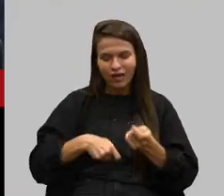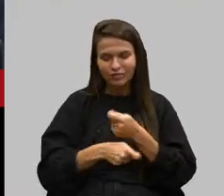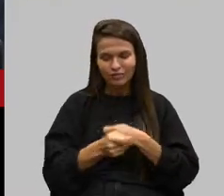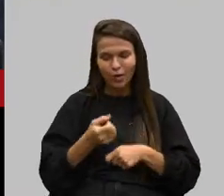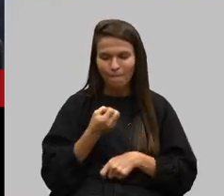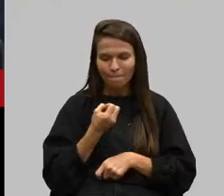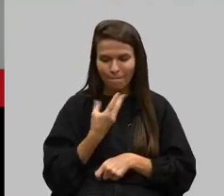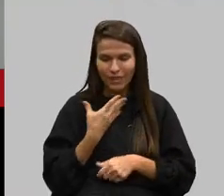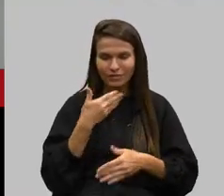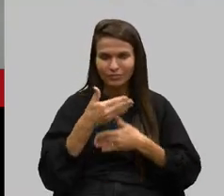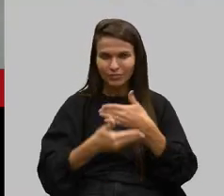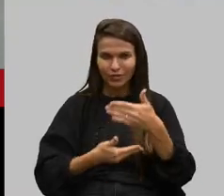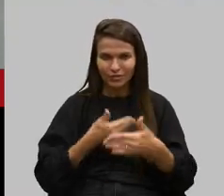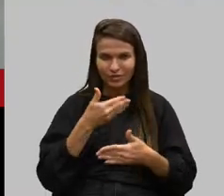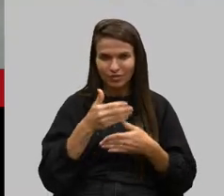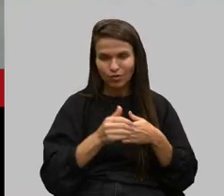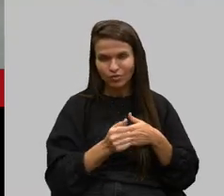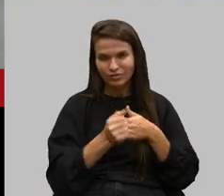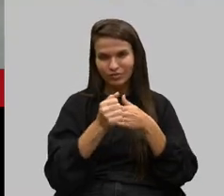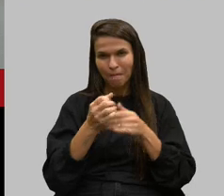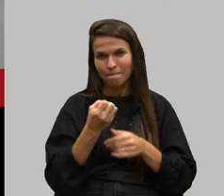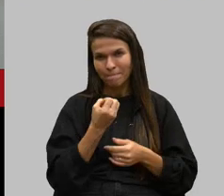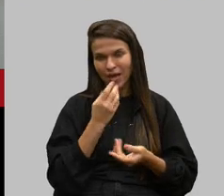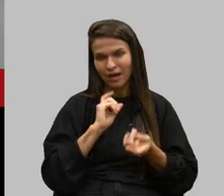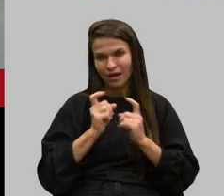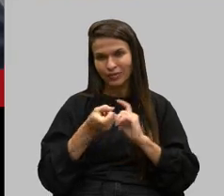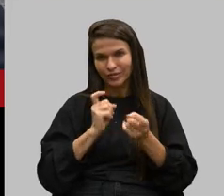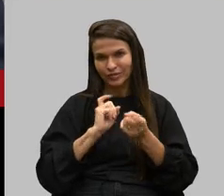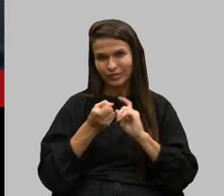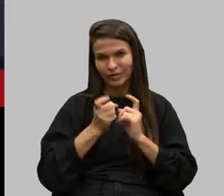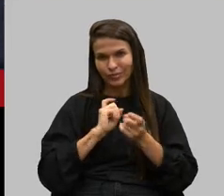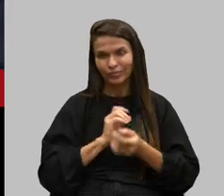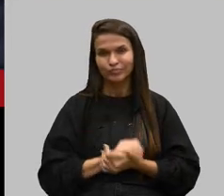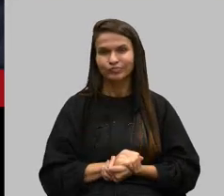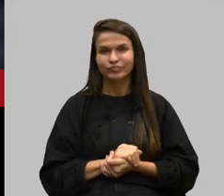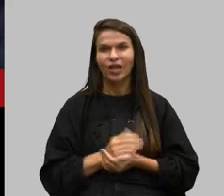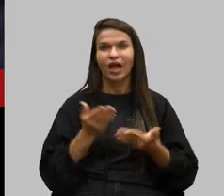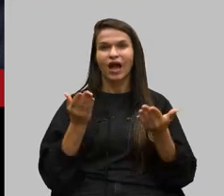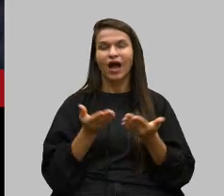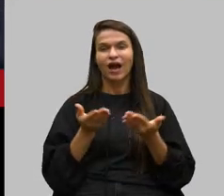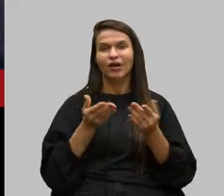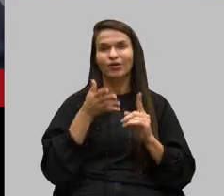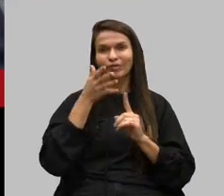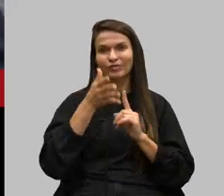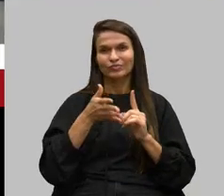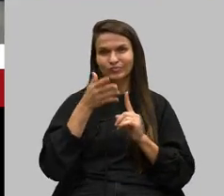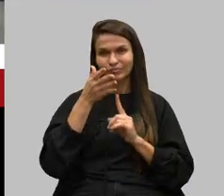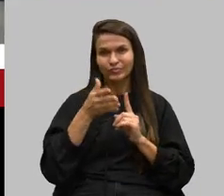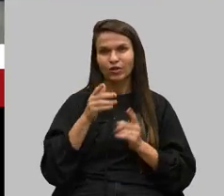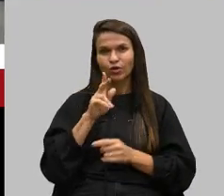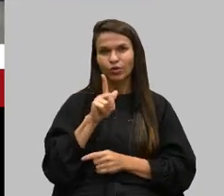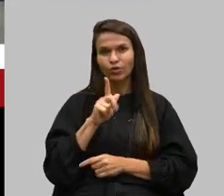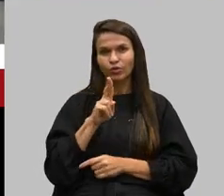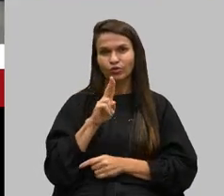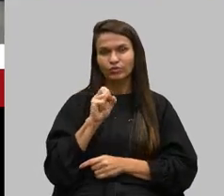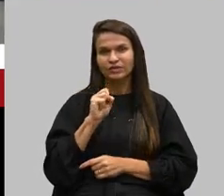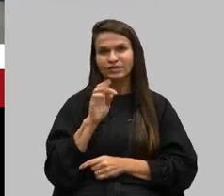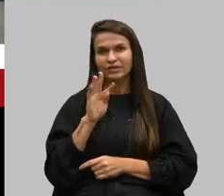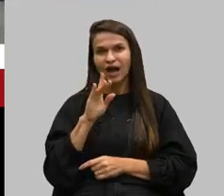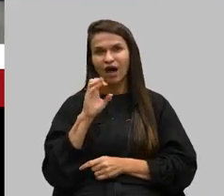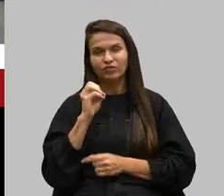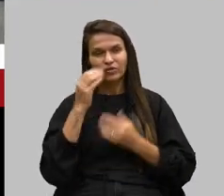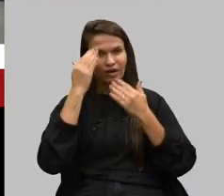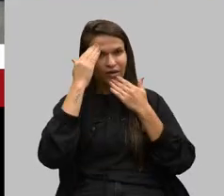processo conduzindo bem a reunião com a palavra Deputado Gustava lá não só agradecer o deputado Arlen o